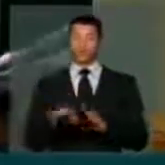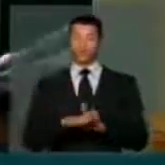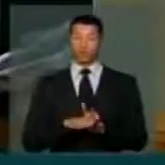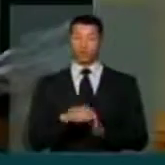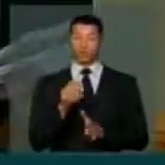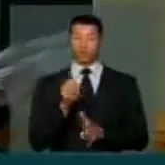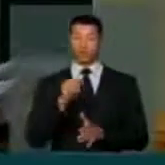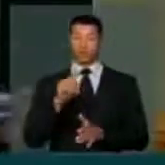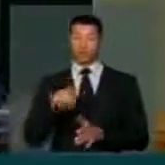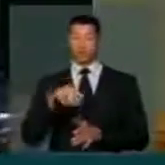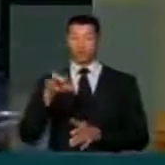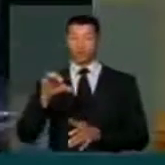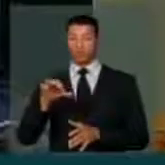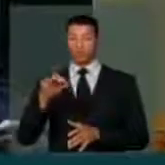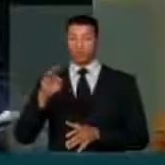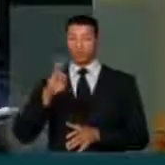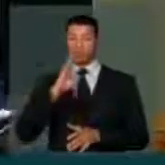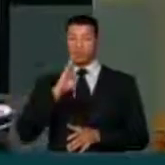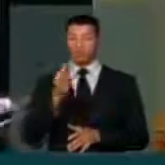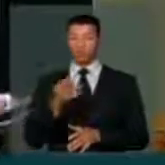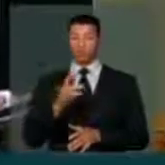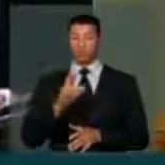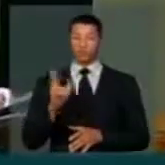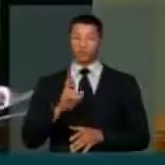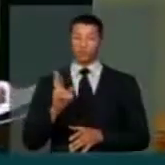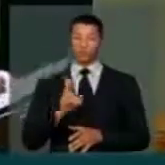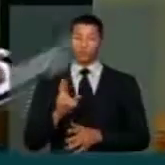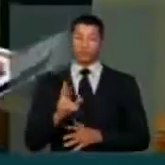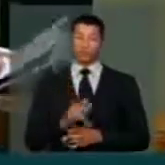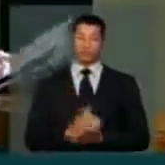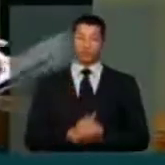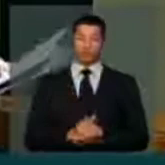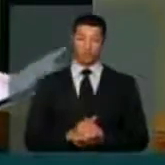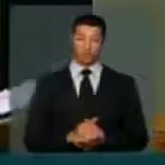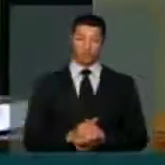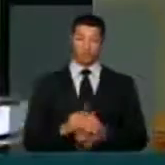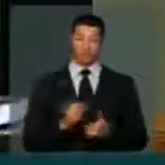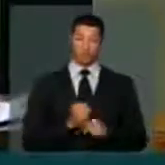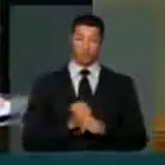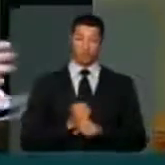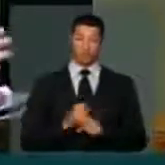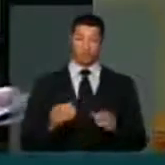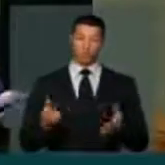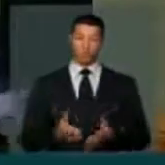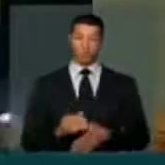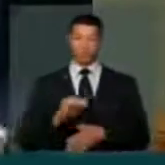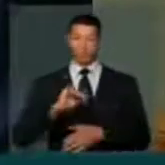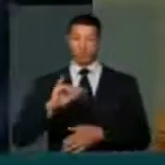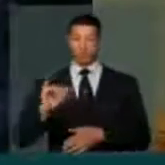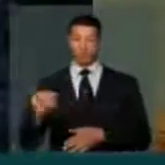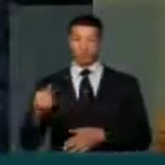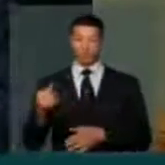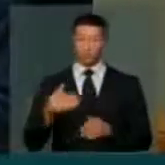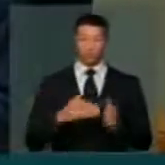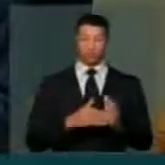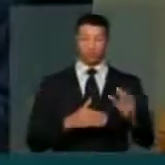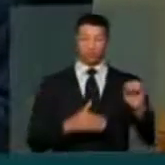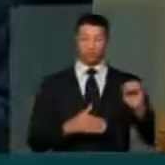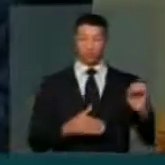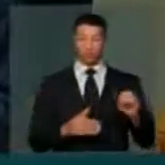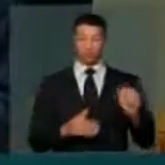a 1,9 bilhões de reais desse ano, de janeiro até